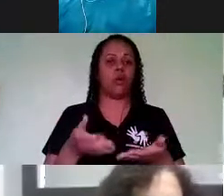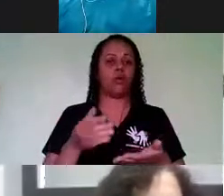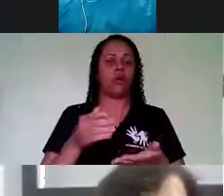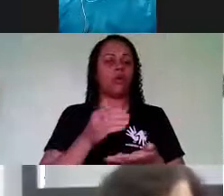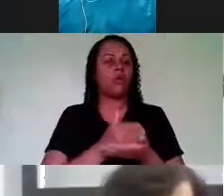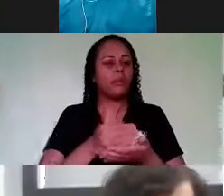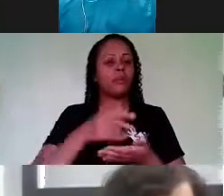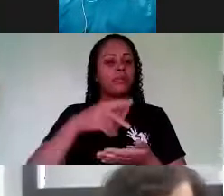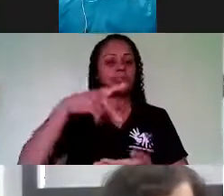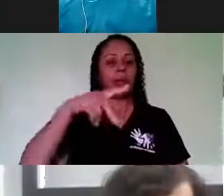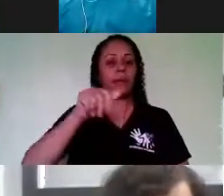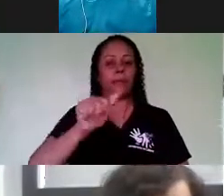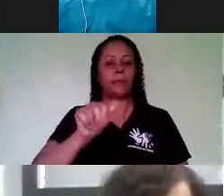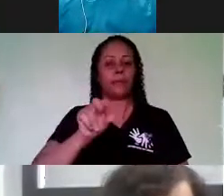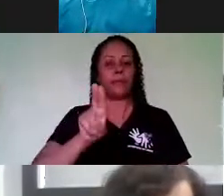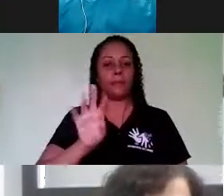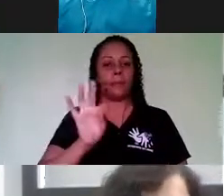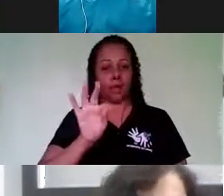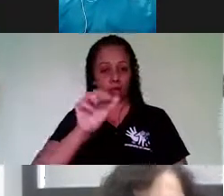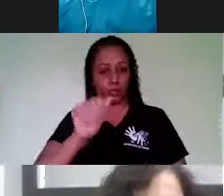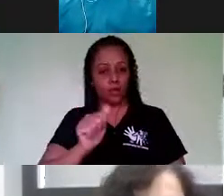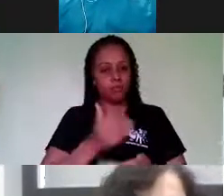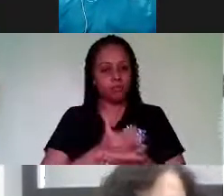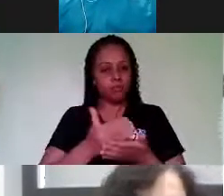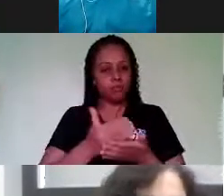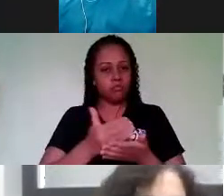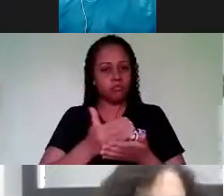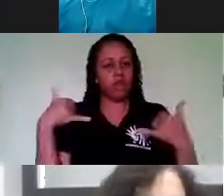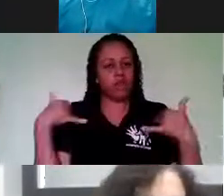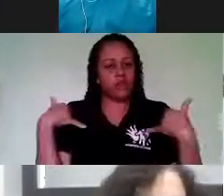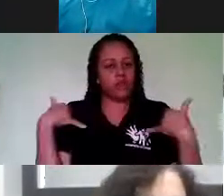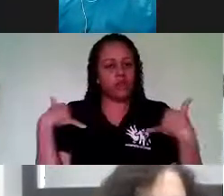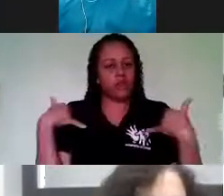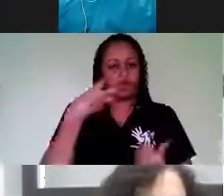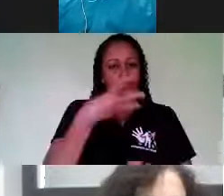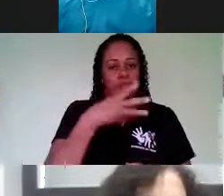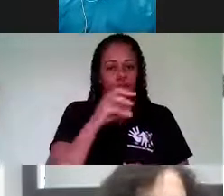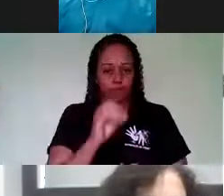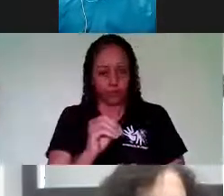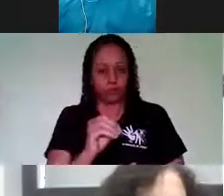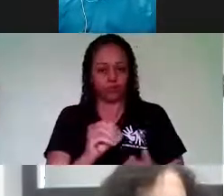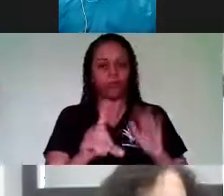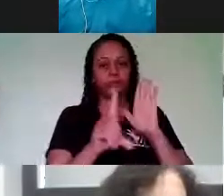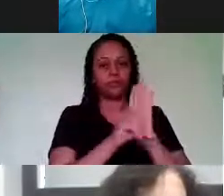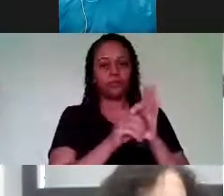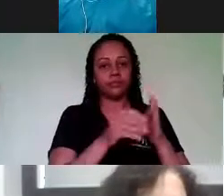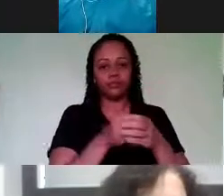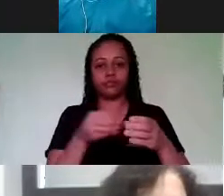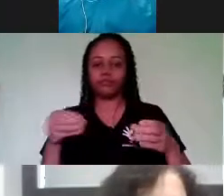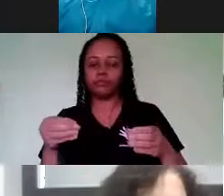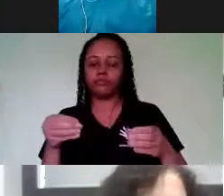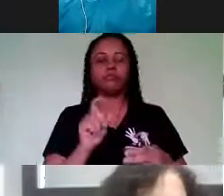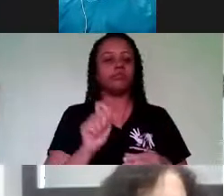reunião, que é o 30º aniversário da Lei de Cotas. E aí, para falar um pouquinho disso, né, de o que está sendo